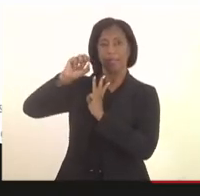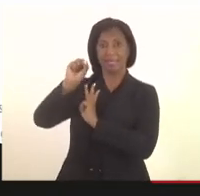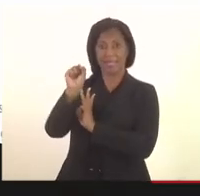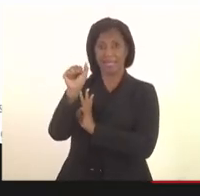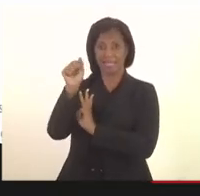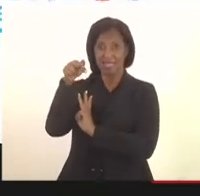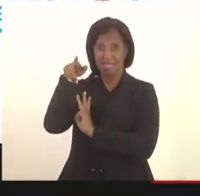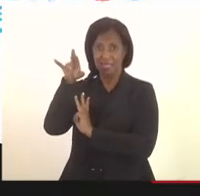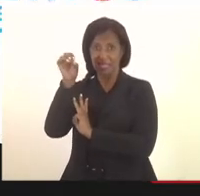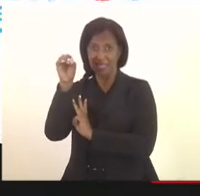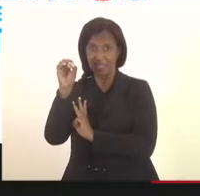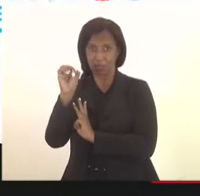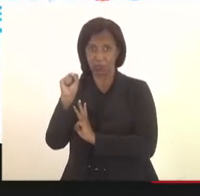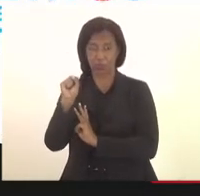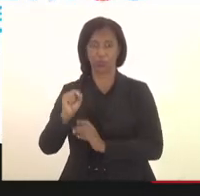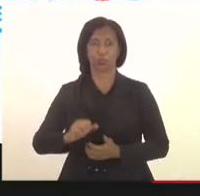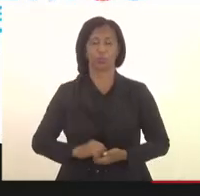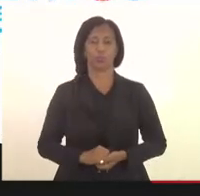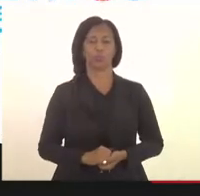Santos.